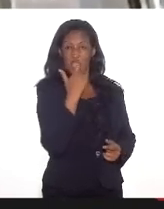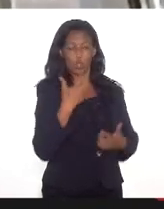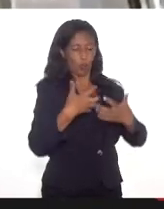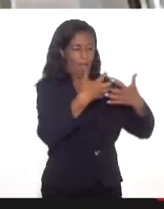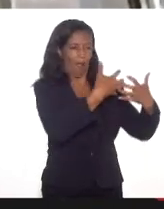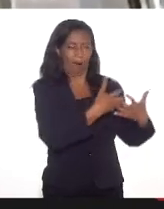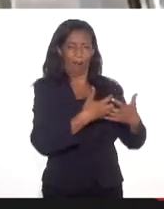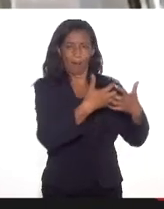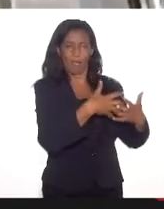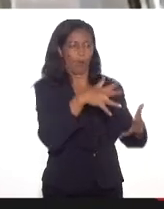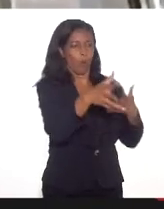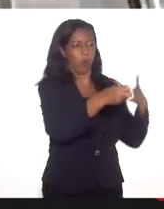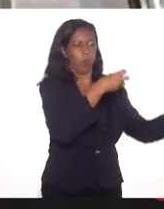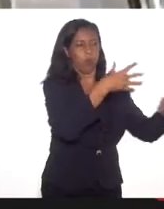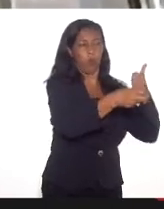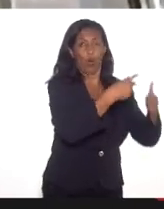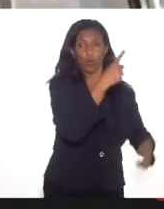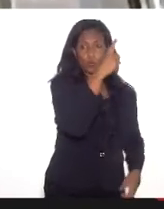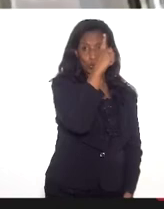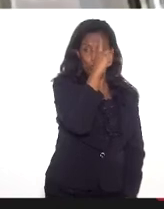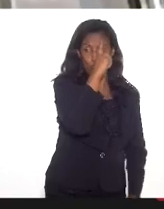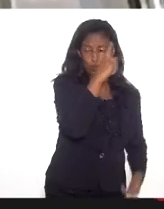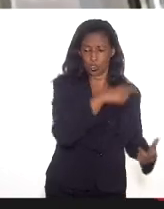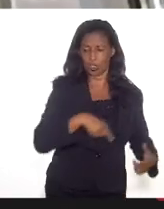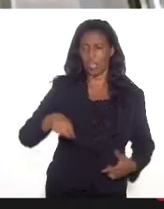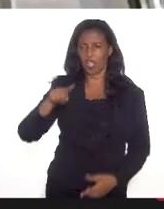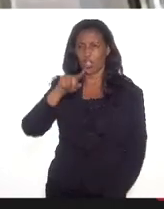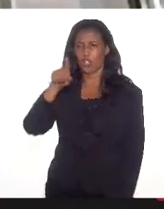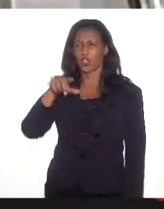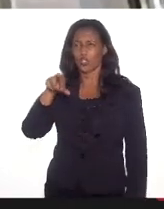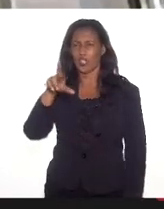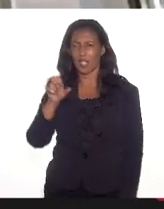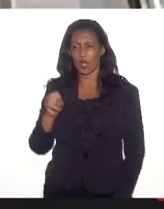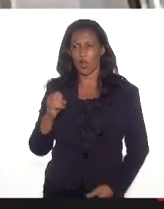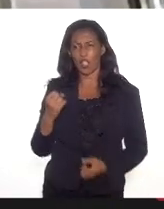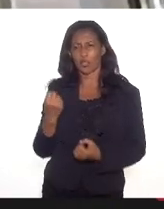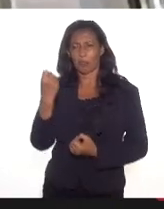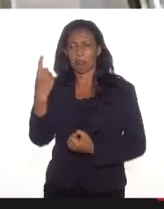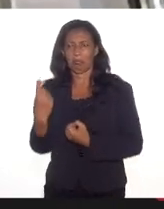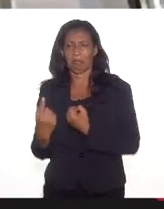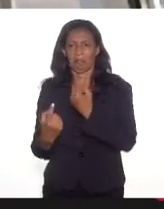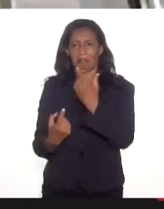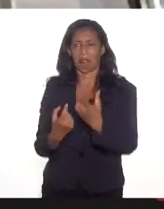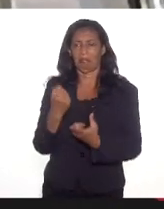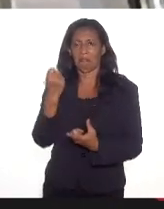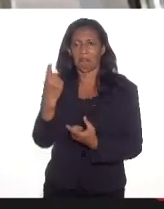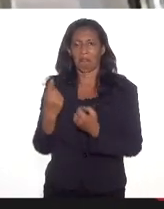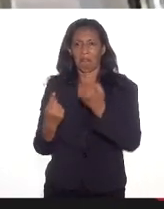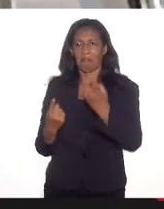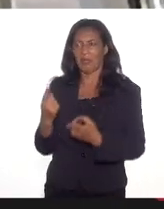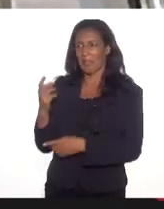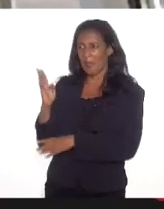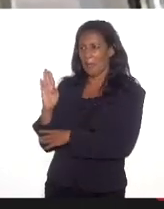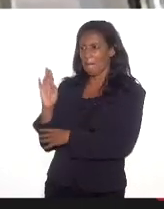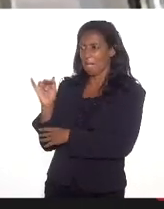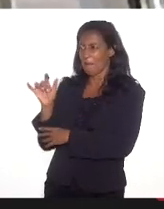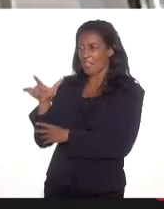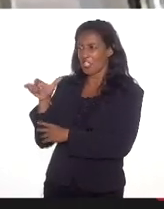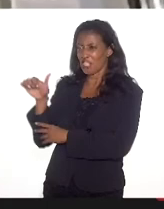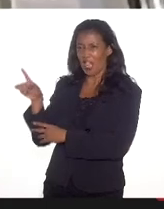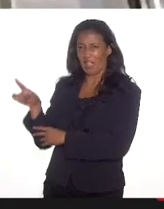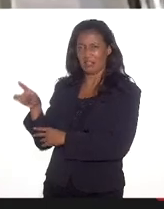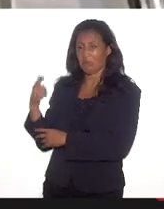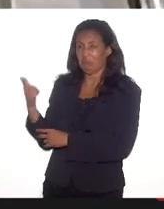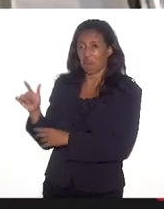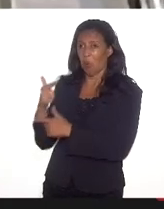Baixada Fluminense não tem coleta seletiva de lixo aliás a gente nem sabe onde está o lixo do Rio de Janeiro e dessas